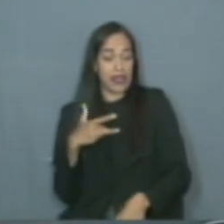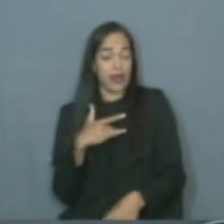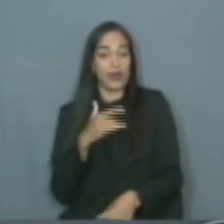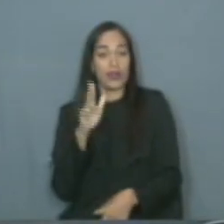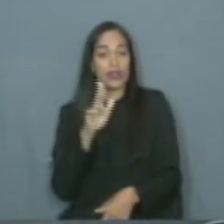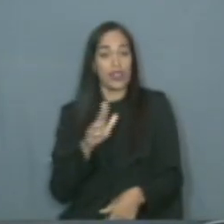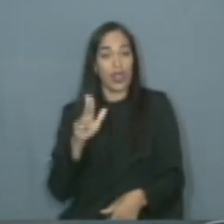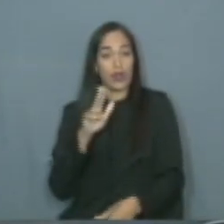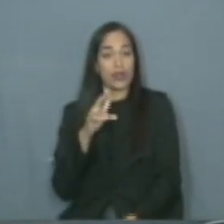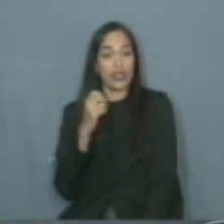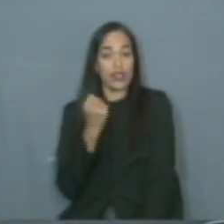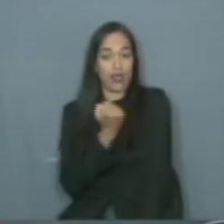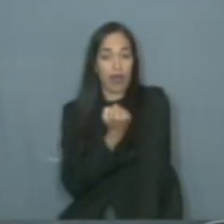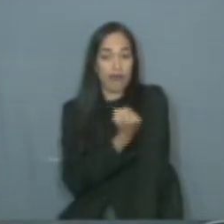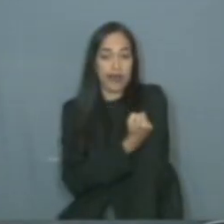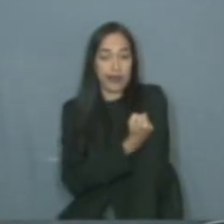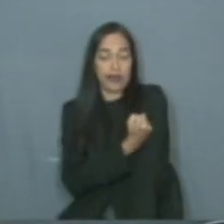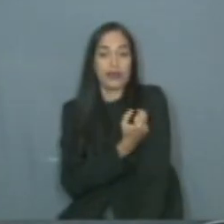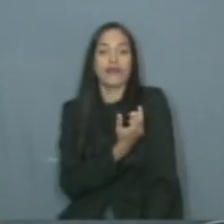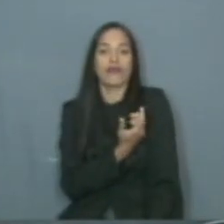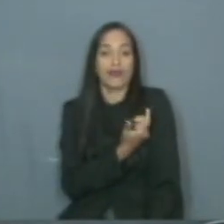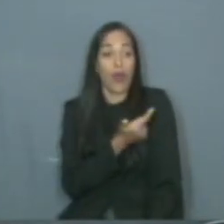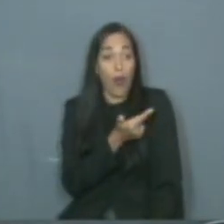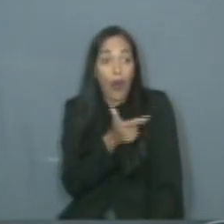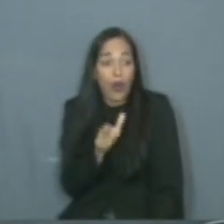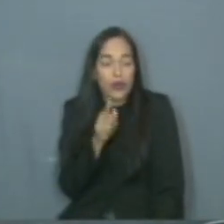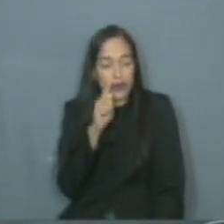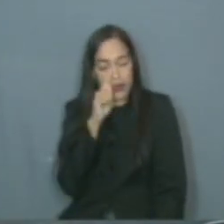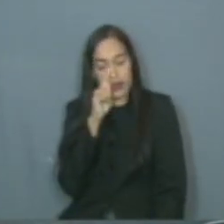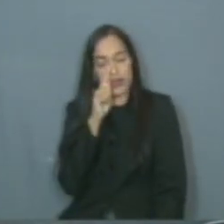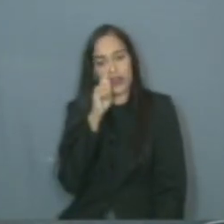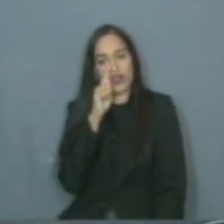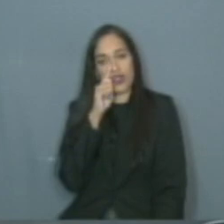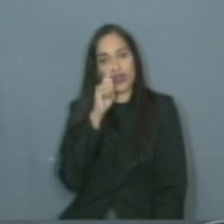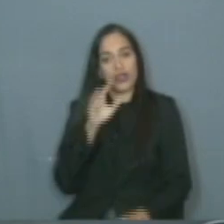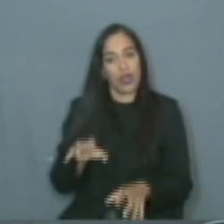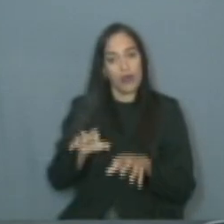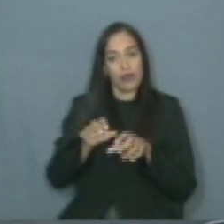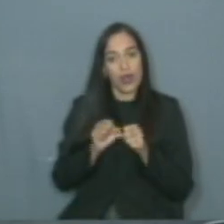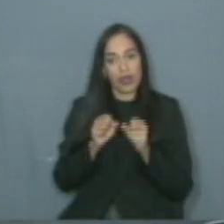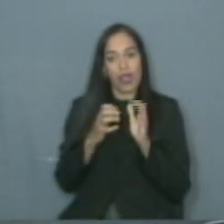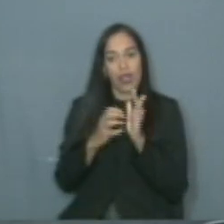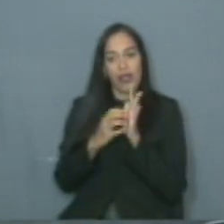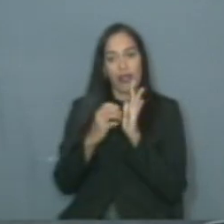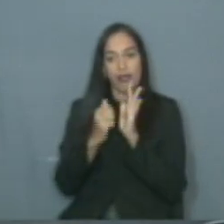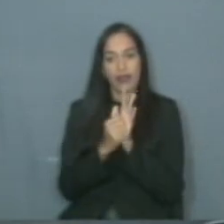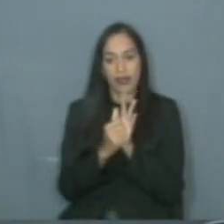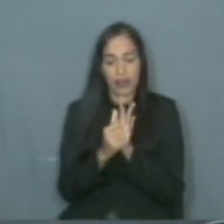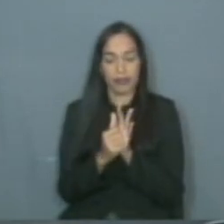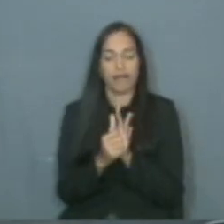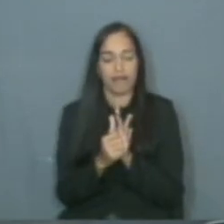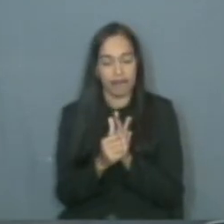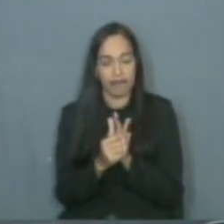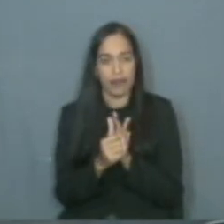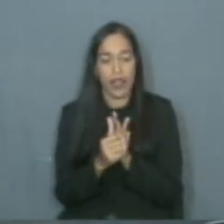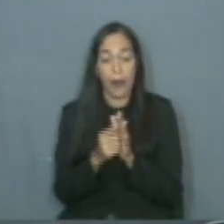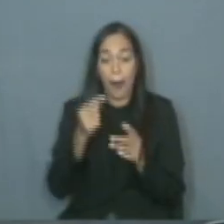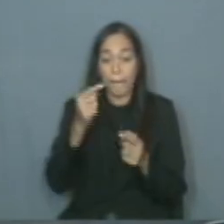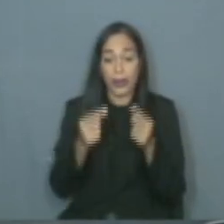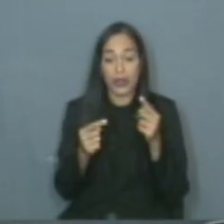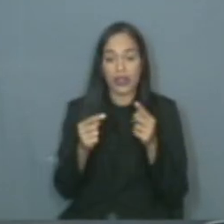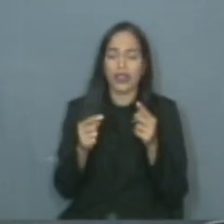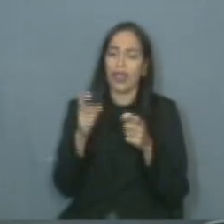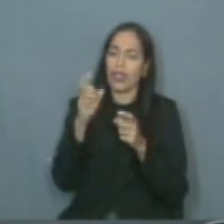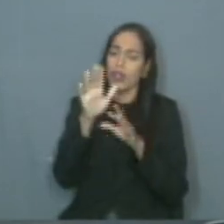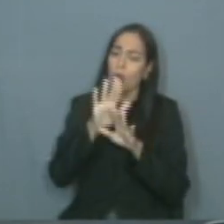utilizar drogas injetáveis, não corresse mais um risco ainda de se infectar com HIV. Então, a política de cuidado aos